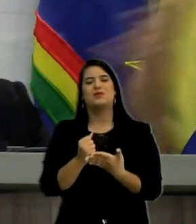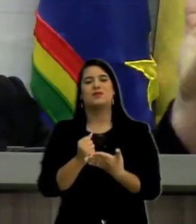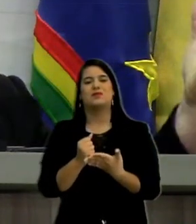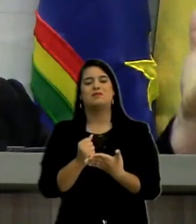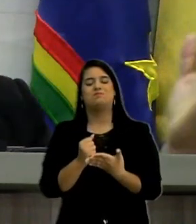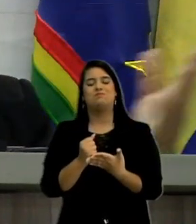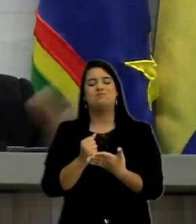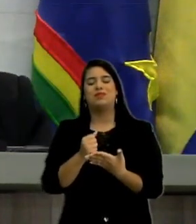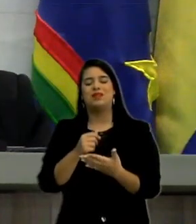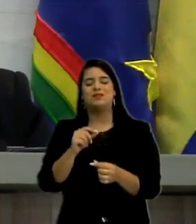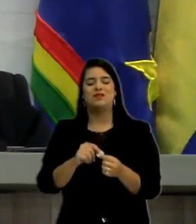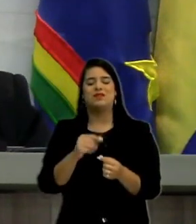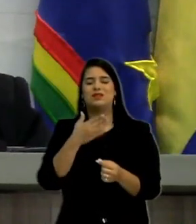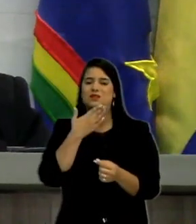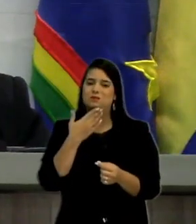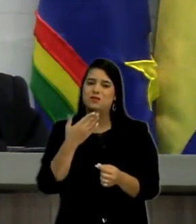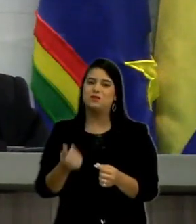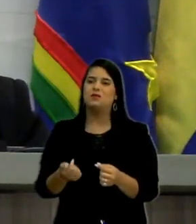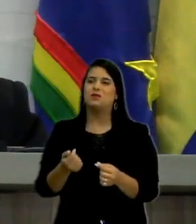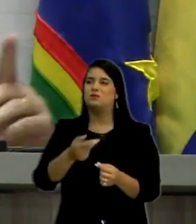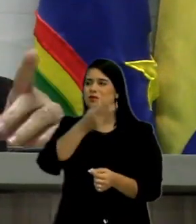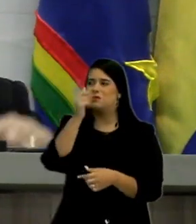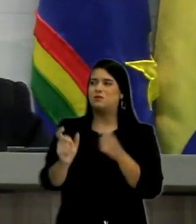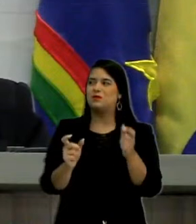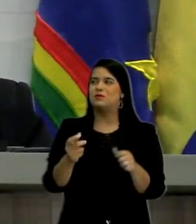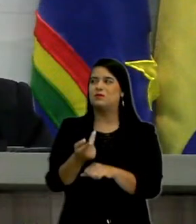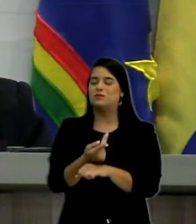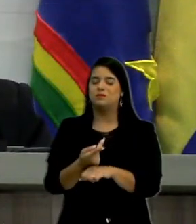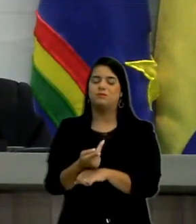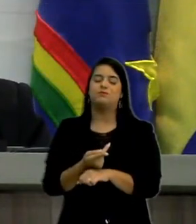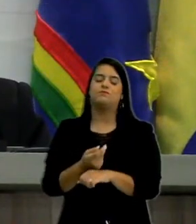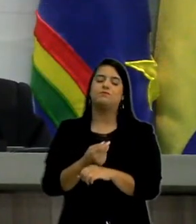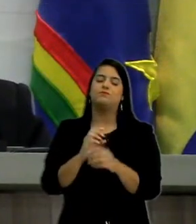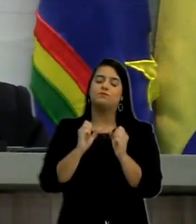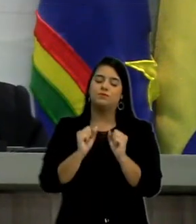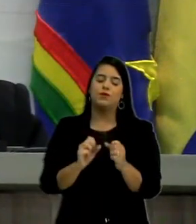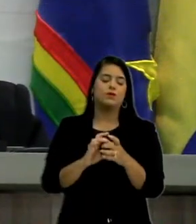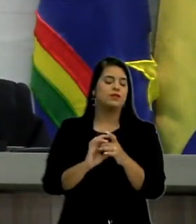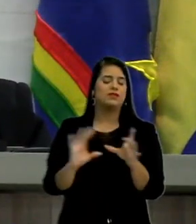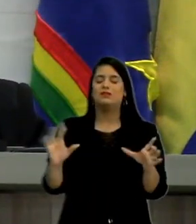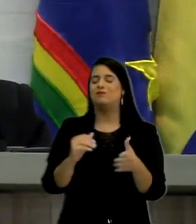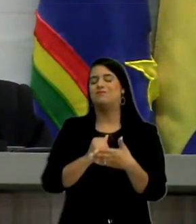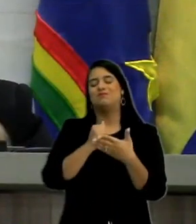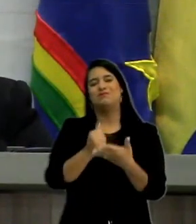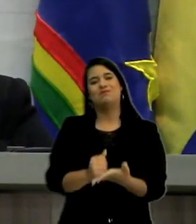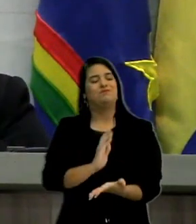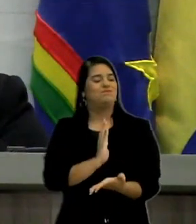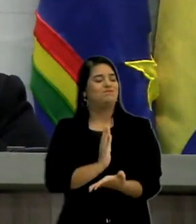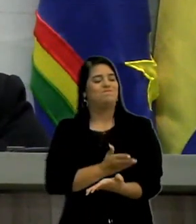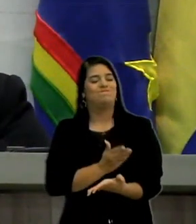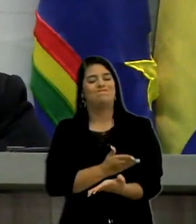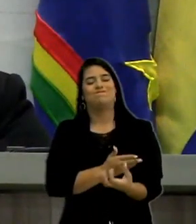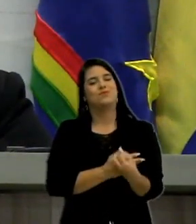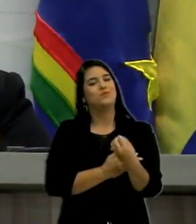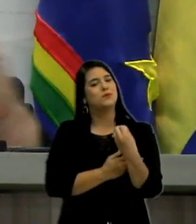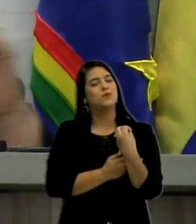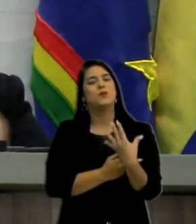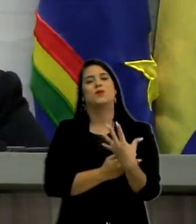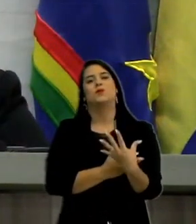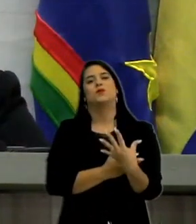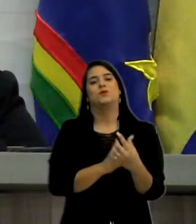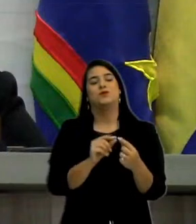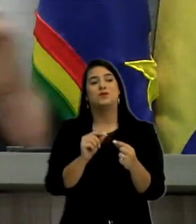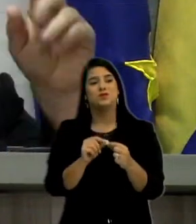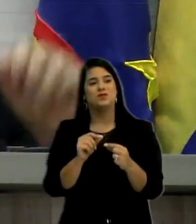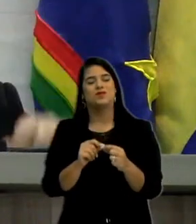por tantas pessoas que nos procuram, mas que possamos sim ajudar de bom coração, porque quando se faz, se olhar